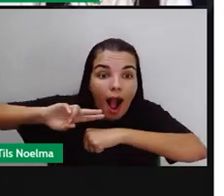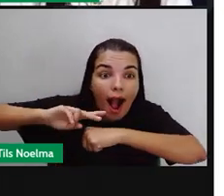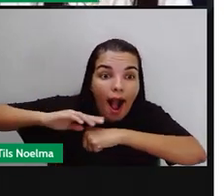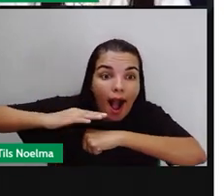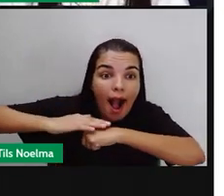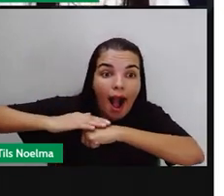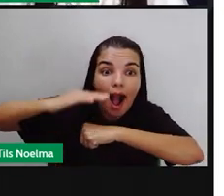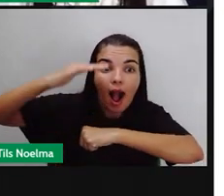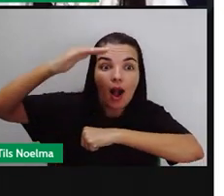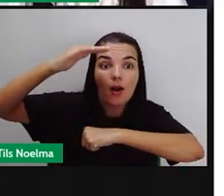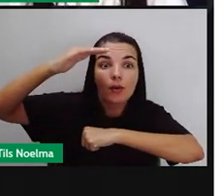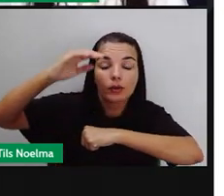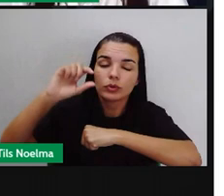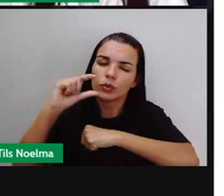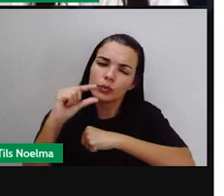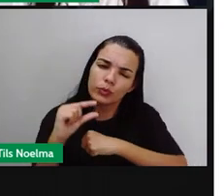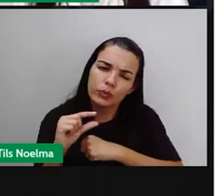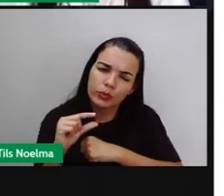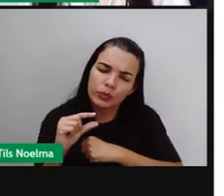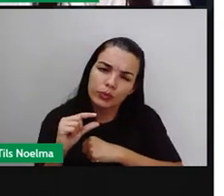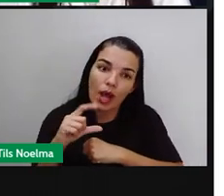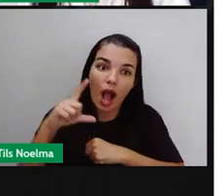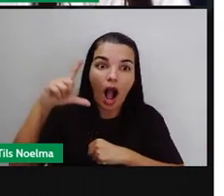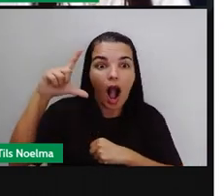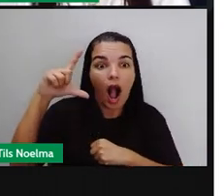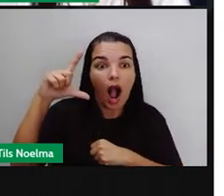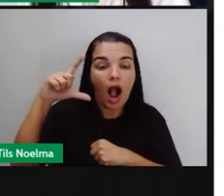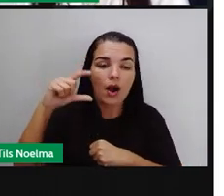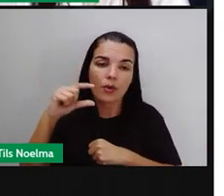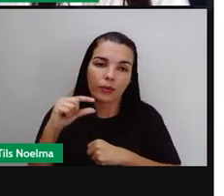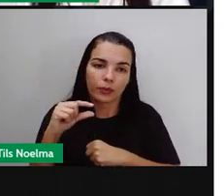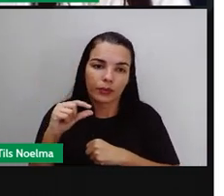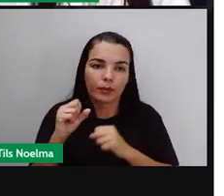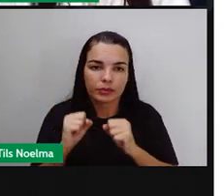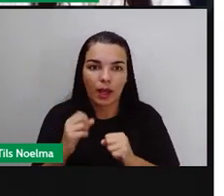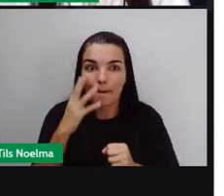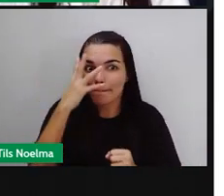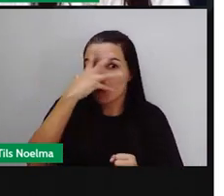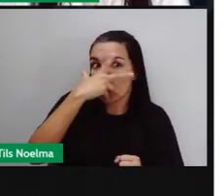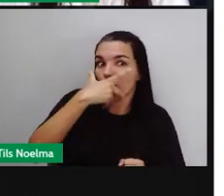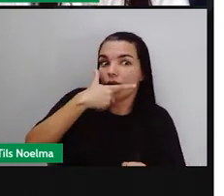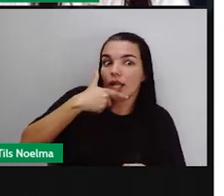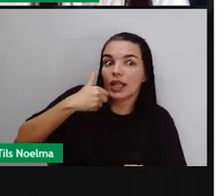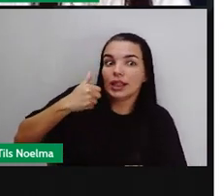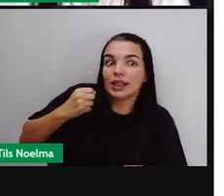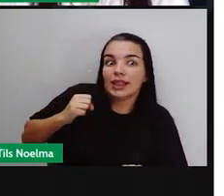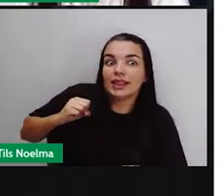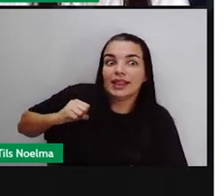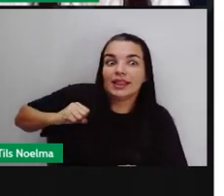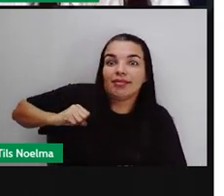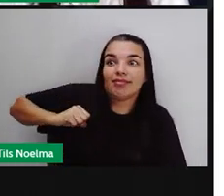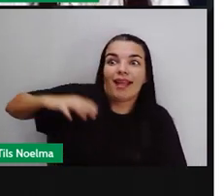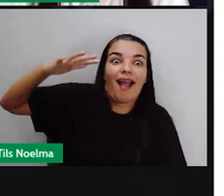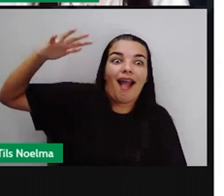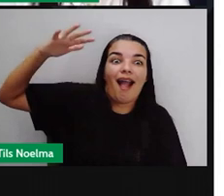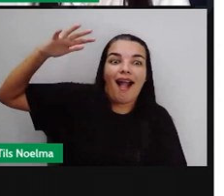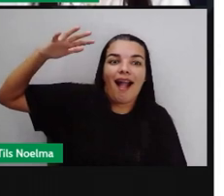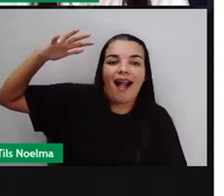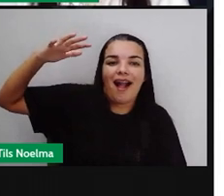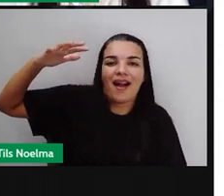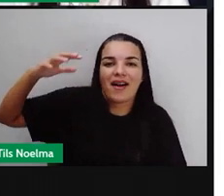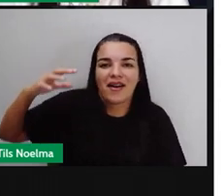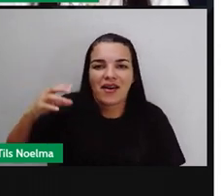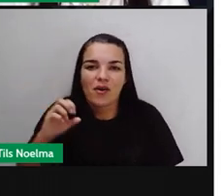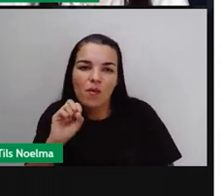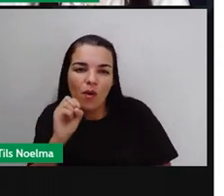diminutivo. Bonitão, bonitinha, também vai ser alterado de acordo com o substantivo, certo? Se